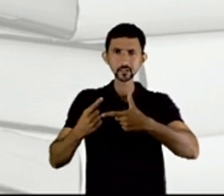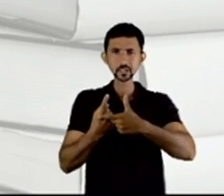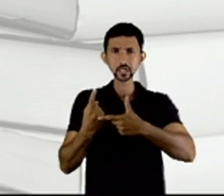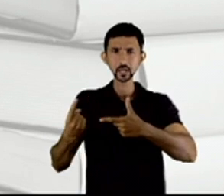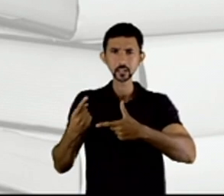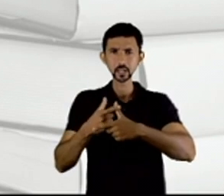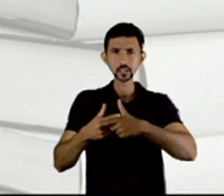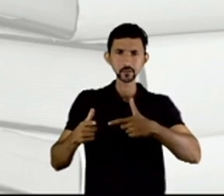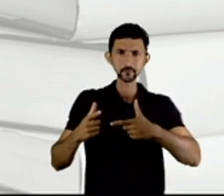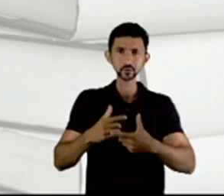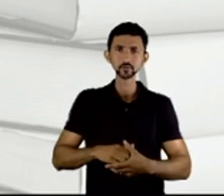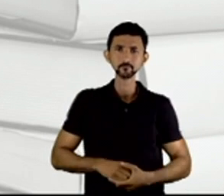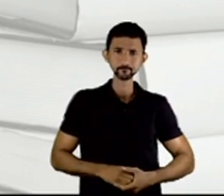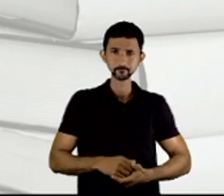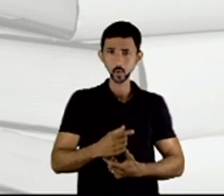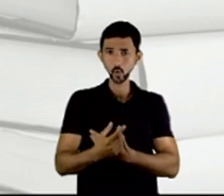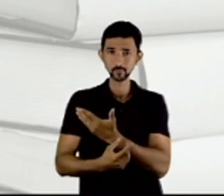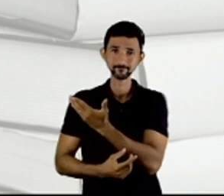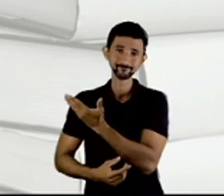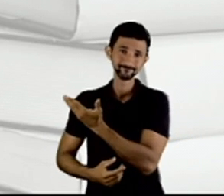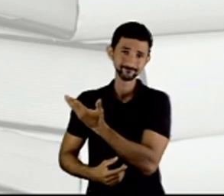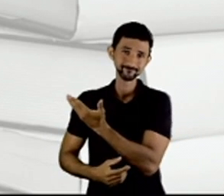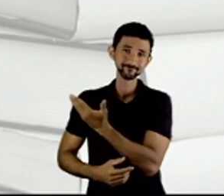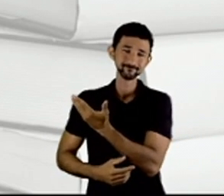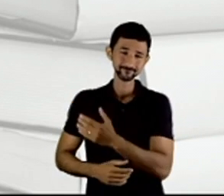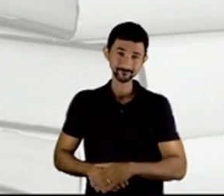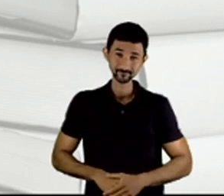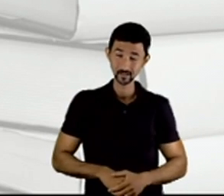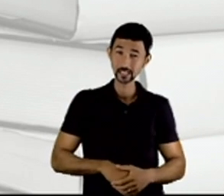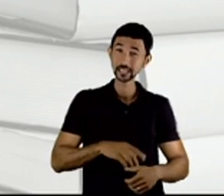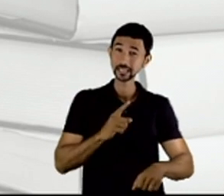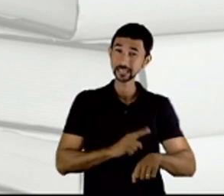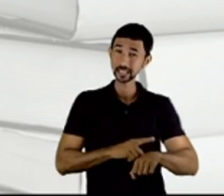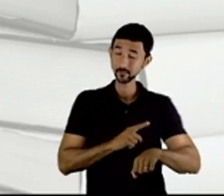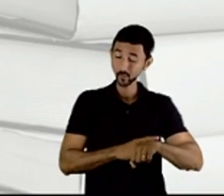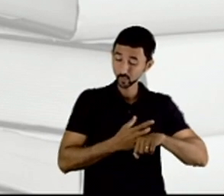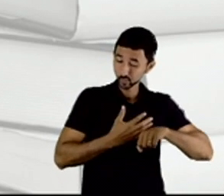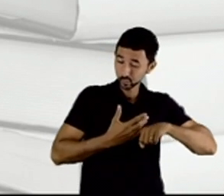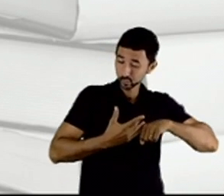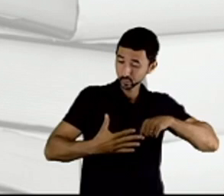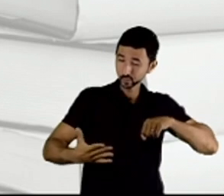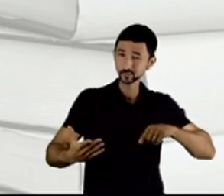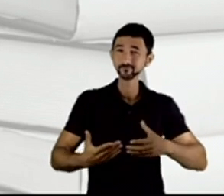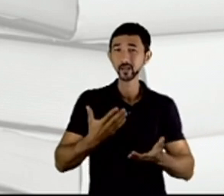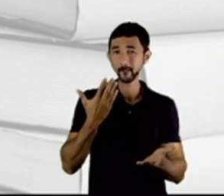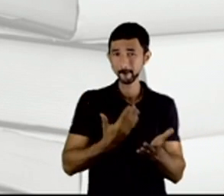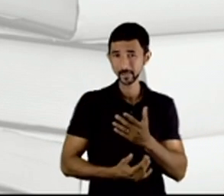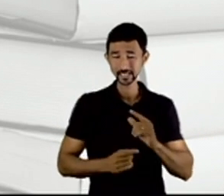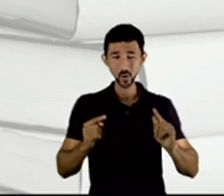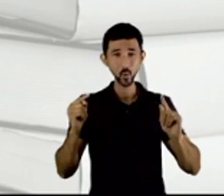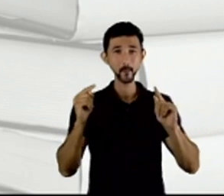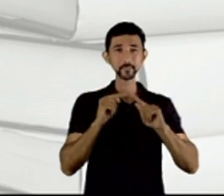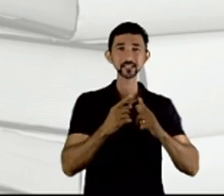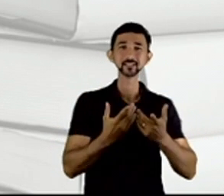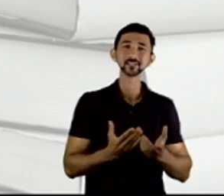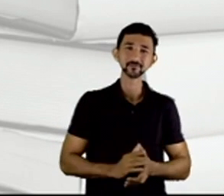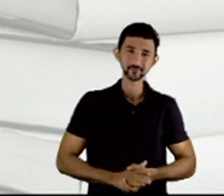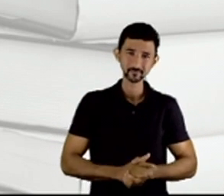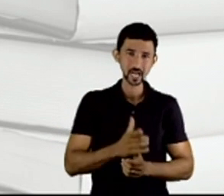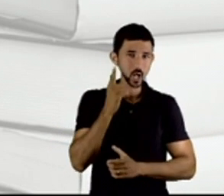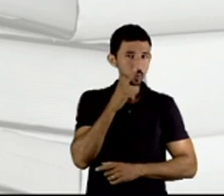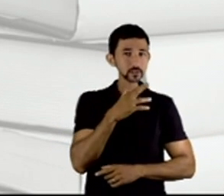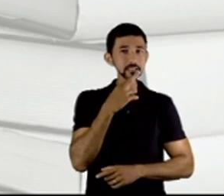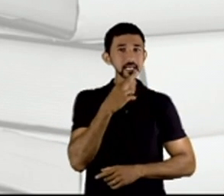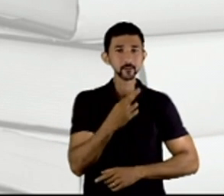uma dessas frações, levaria muito tempo, mais tempo do que o objetivo para